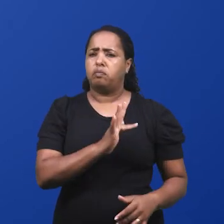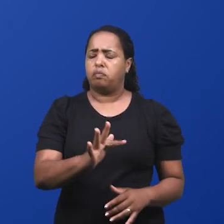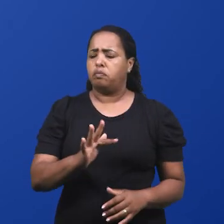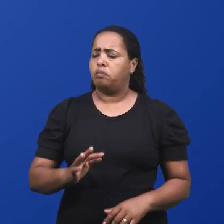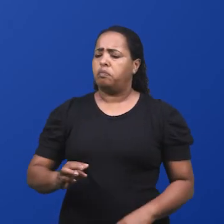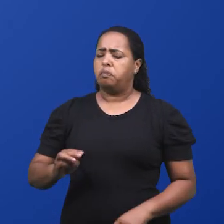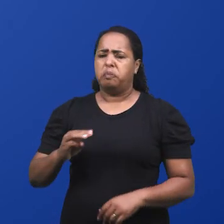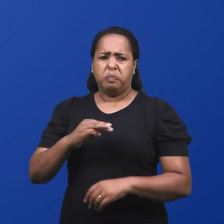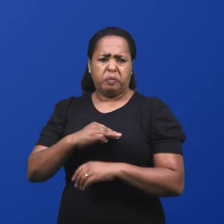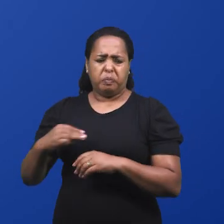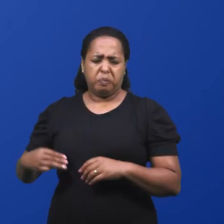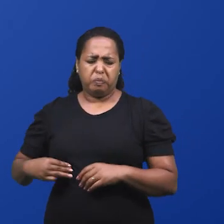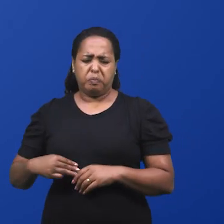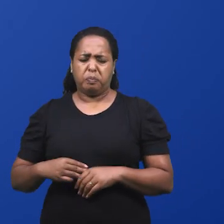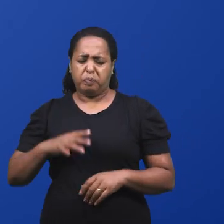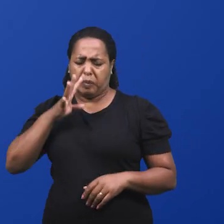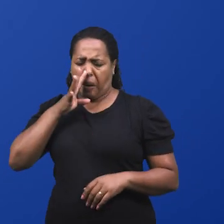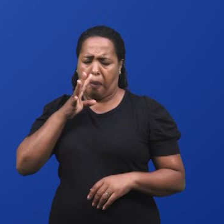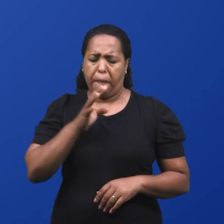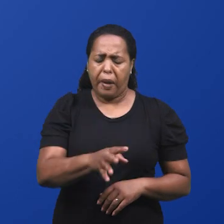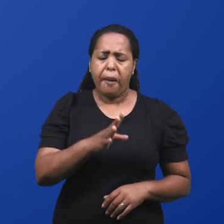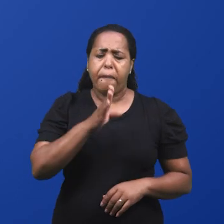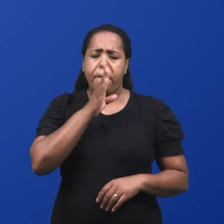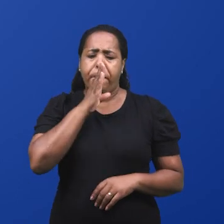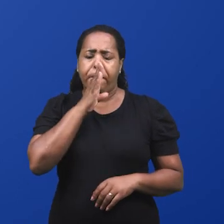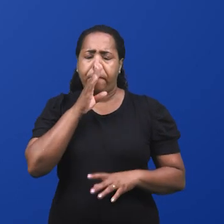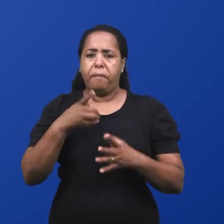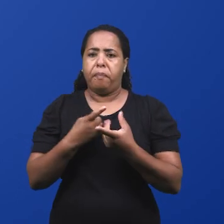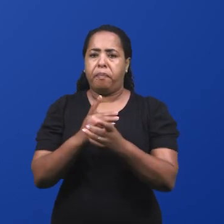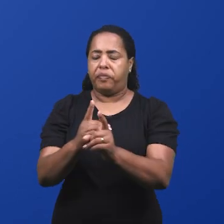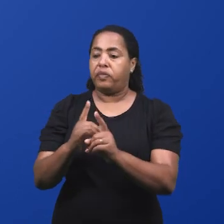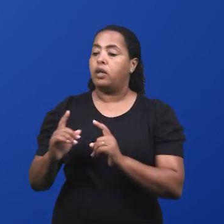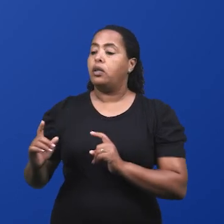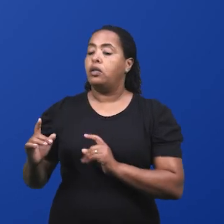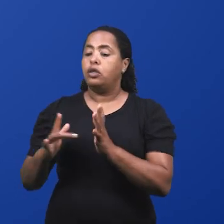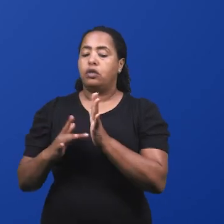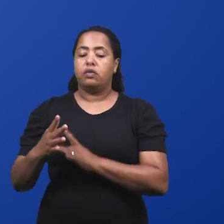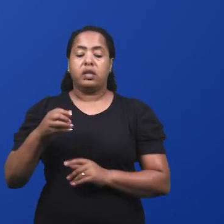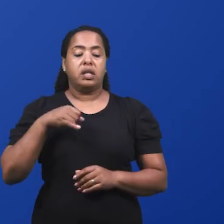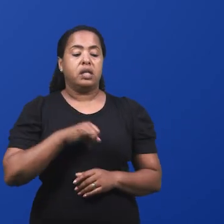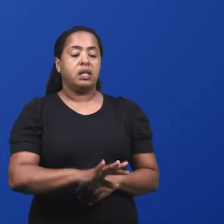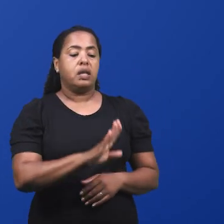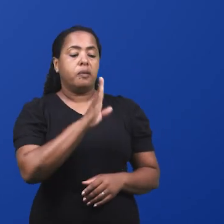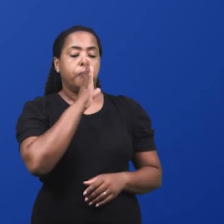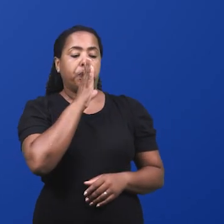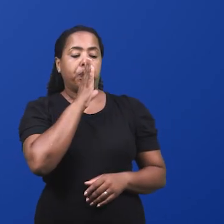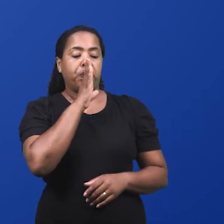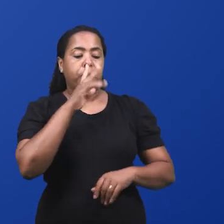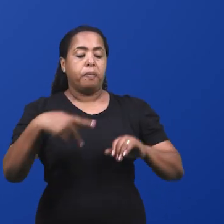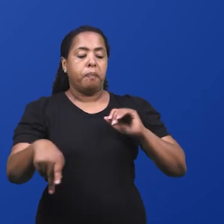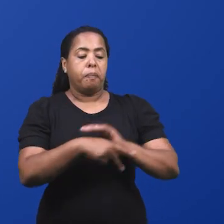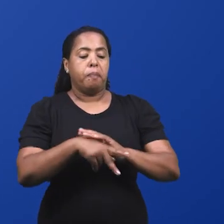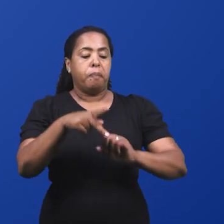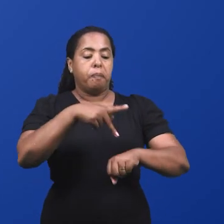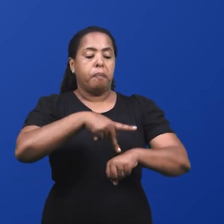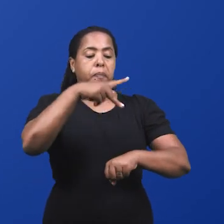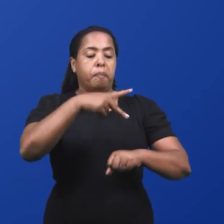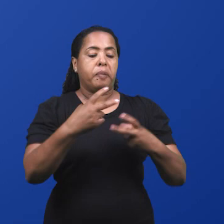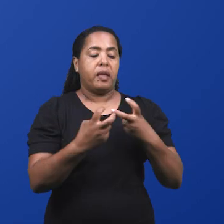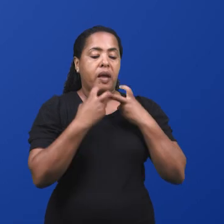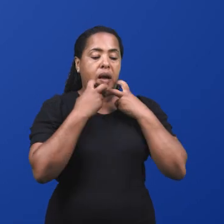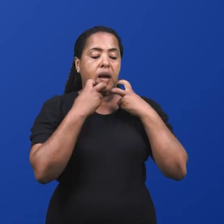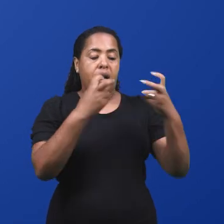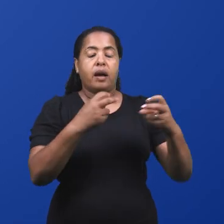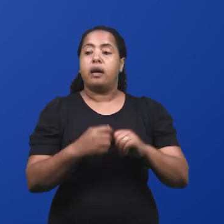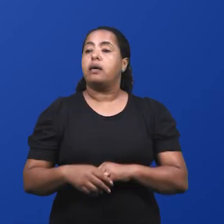dentre a multidão alguns dos fariseus: Mestre, repreende os teus discípulos. E respondendo ele, disse-lhes: Digo-vos que, se estes se calarem,